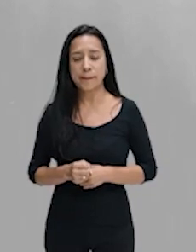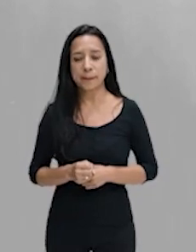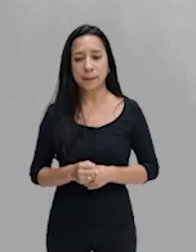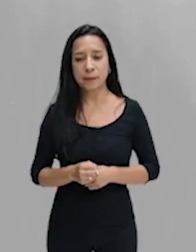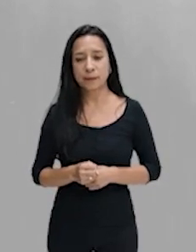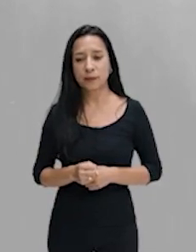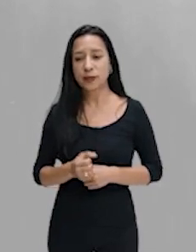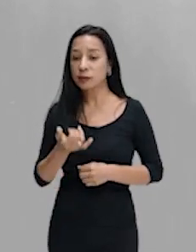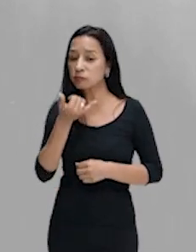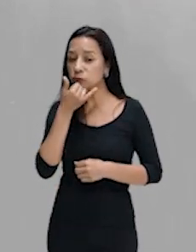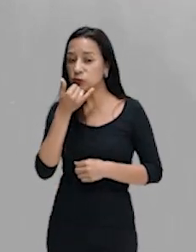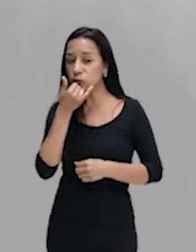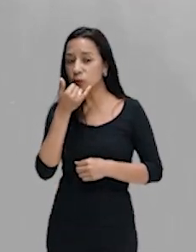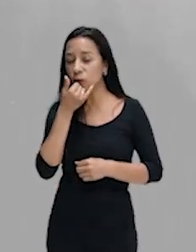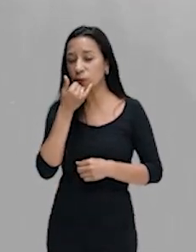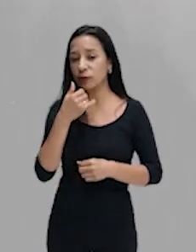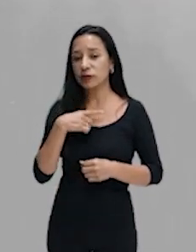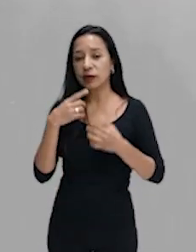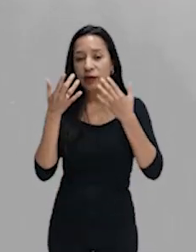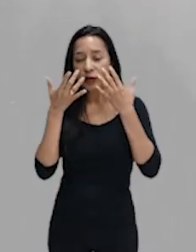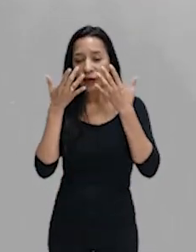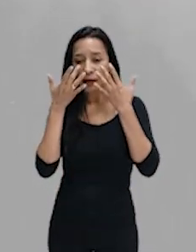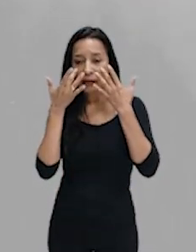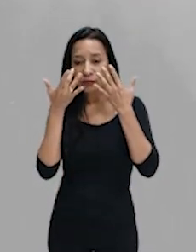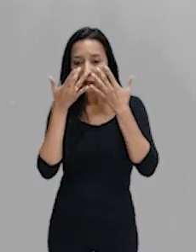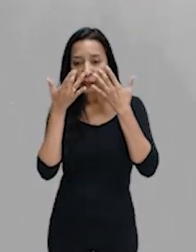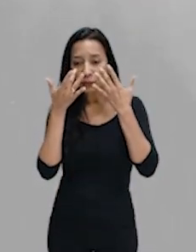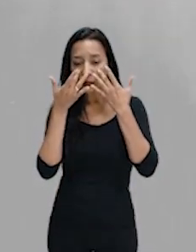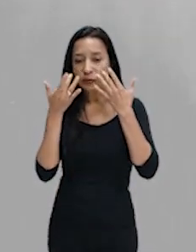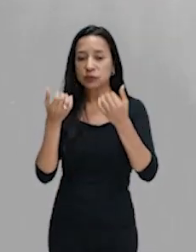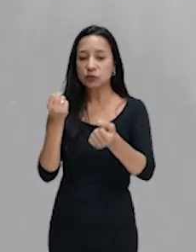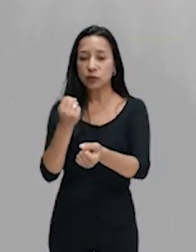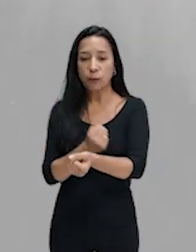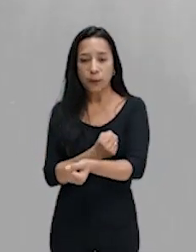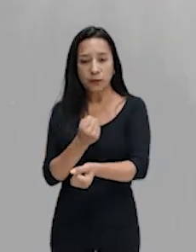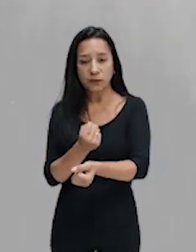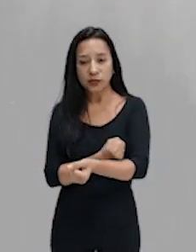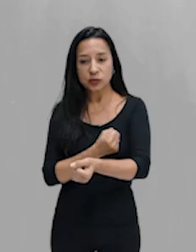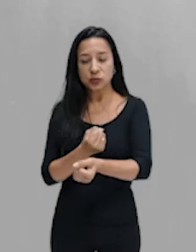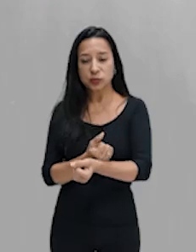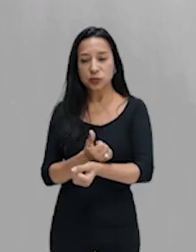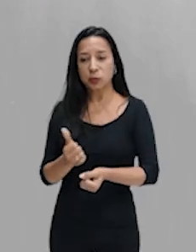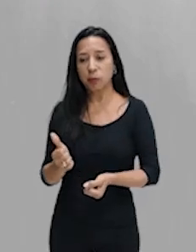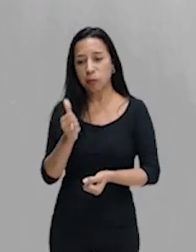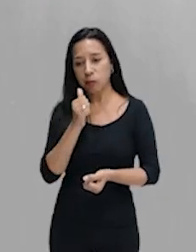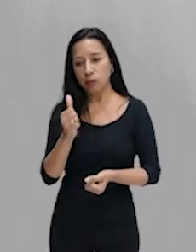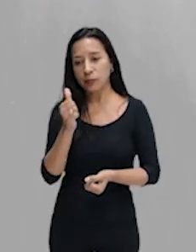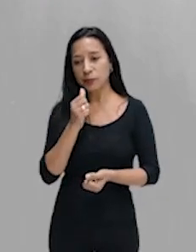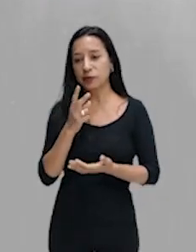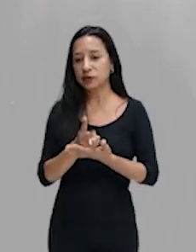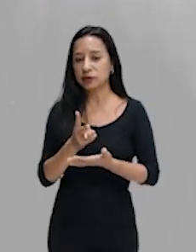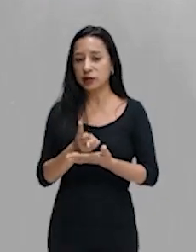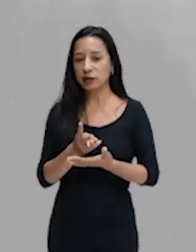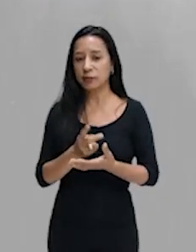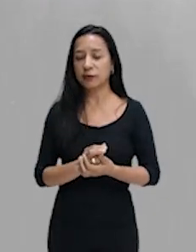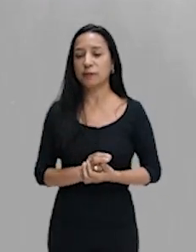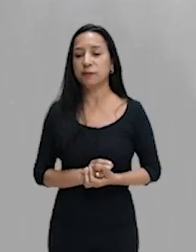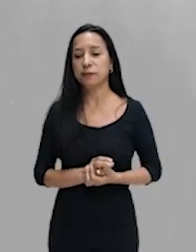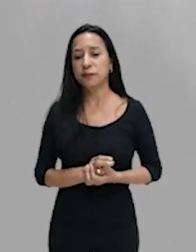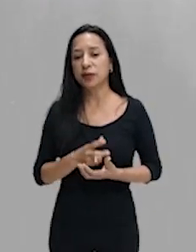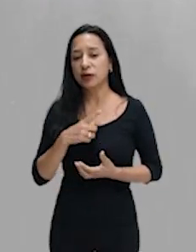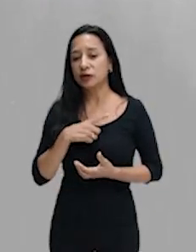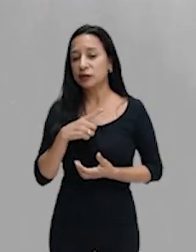ela utilizando esse colete, né? Em 1953, o estado de saúde da artista piorou, levando